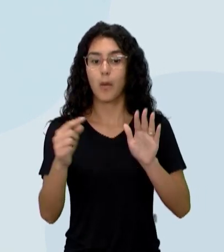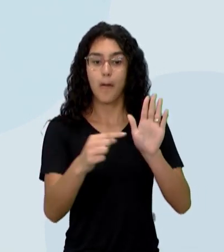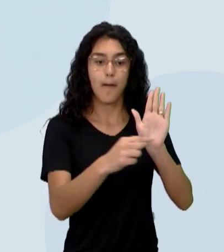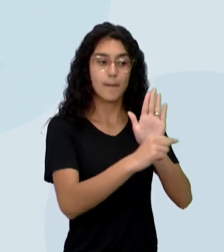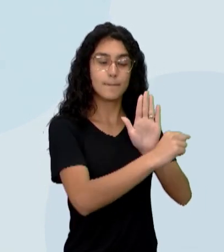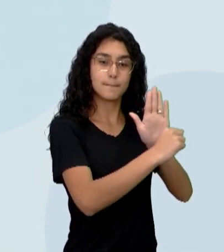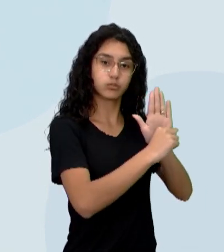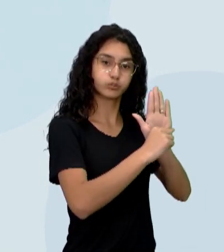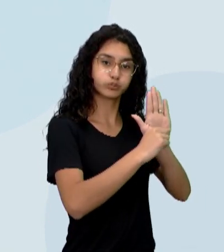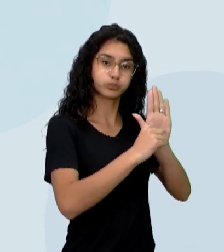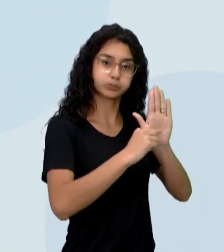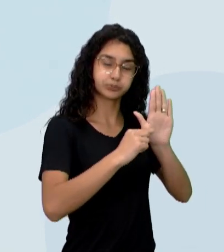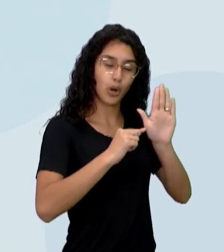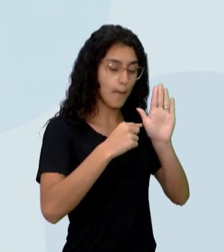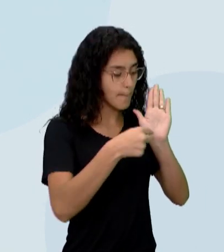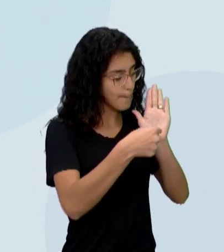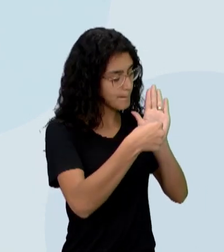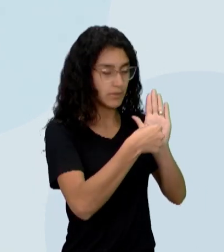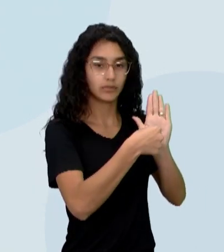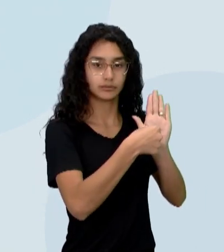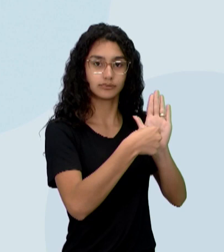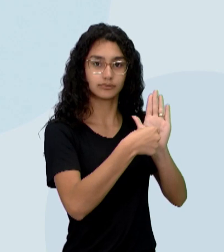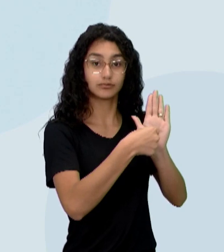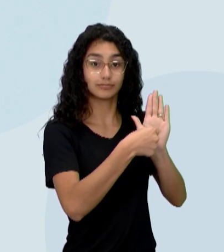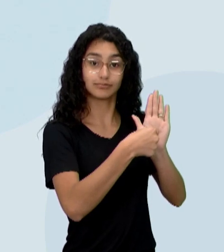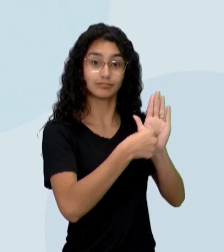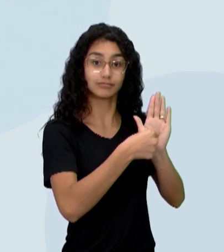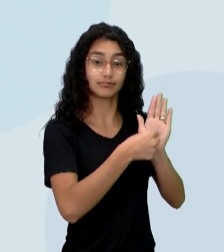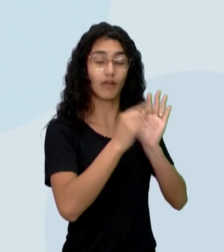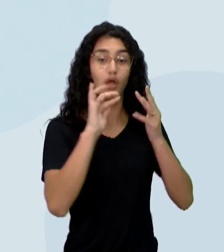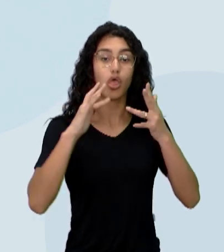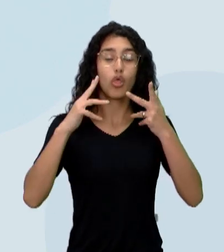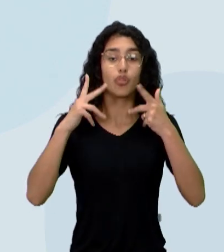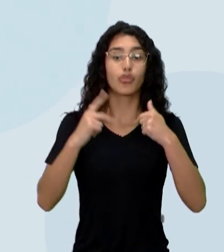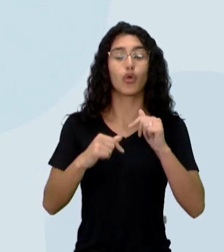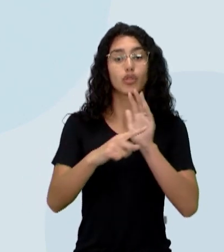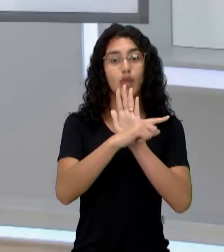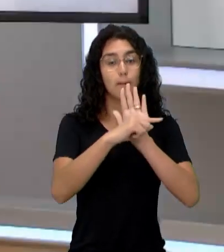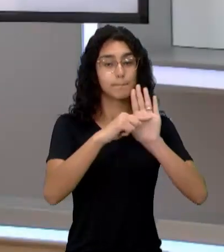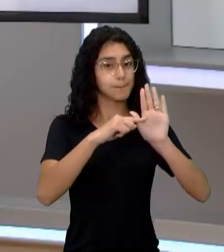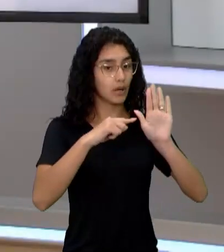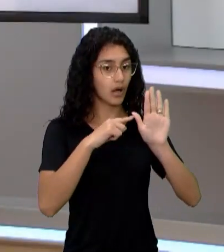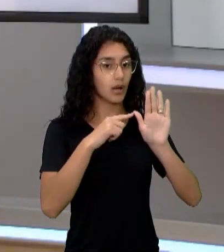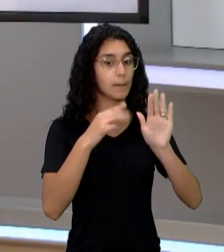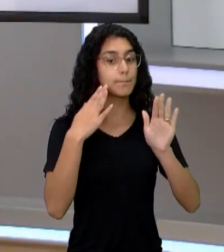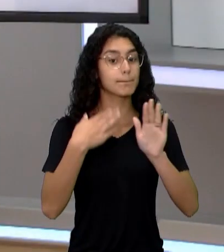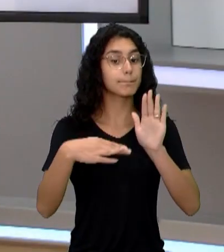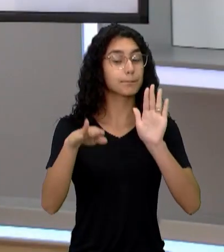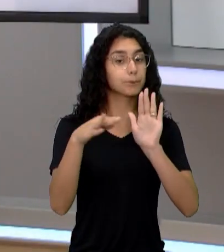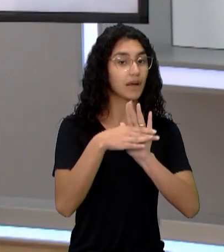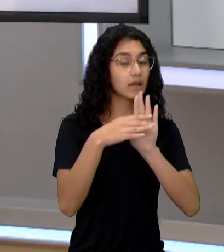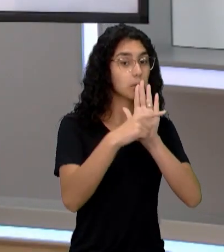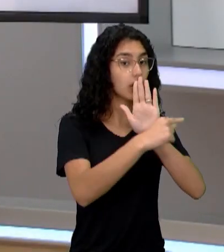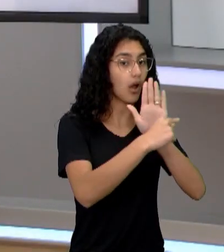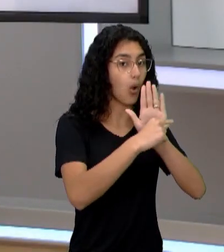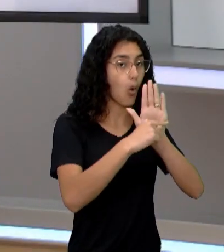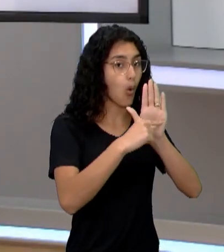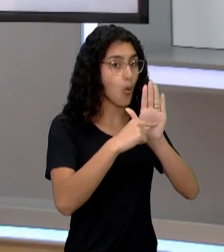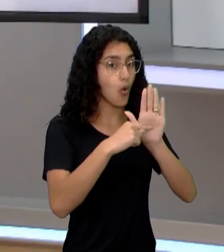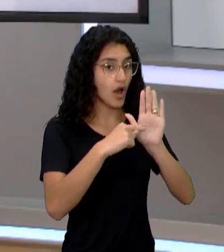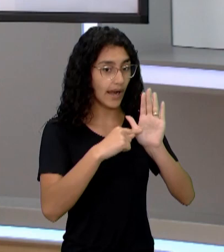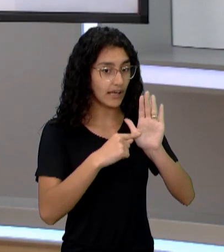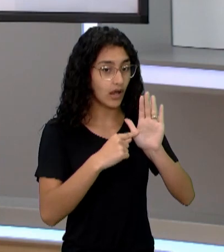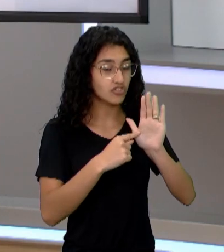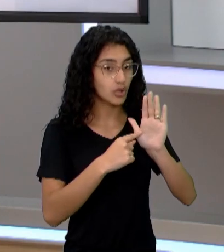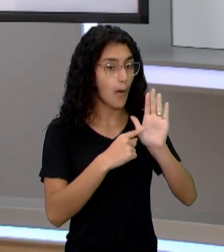pela origem dessa circunferência. Toda corda que passa pela origem da circunferência, que passa